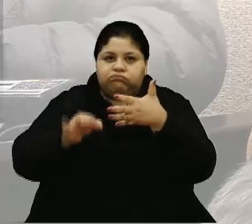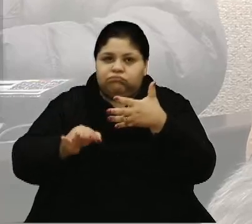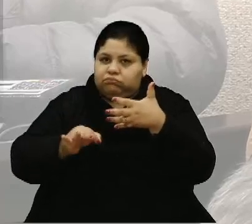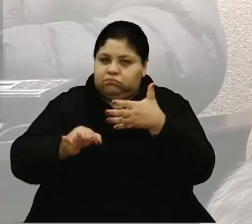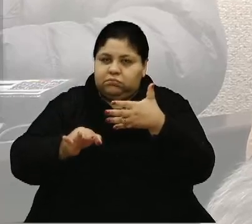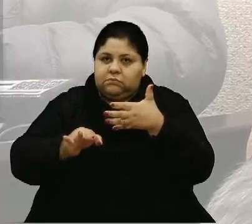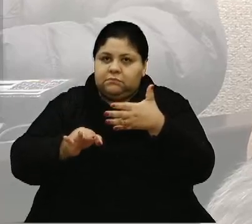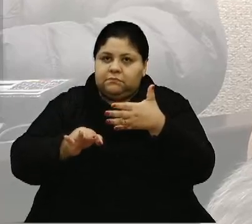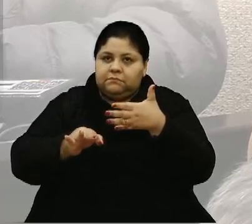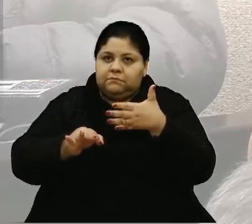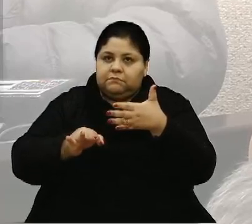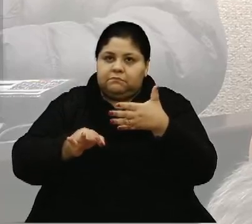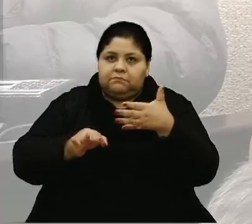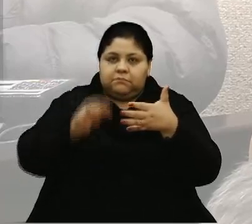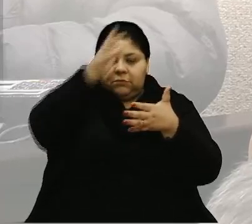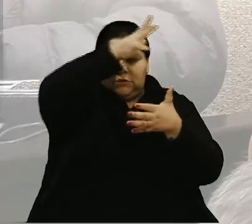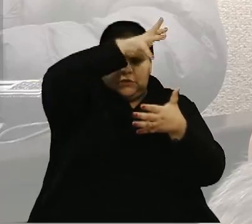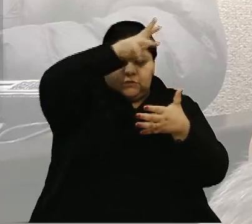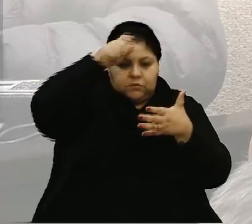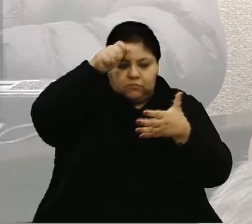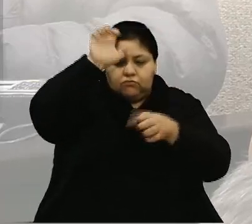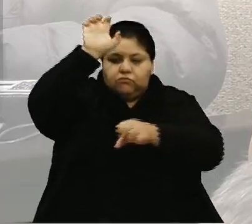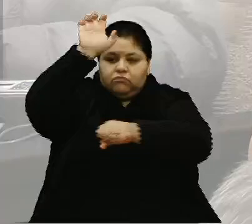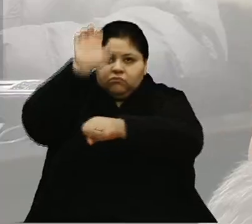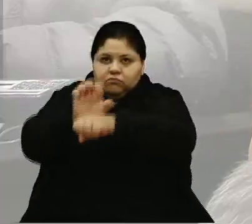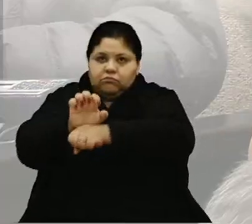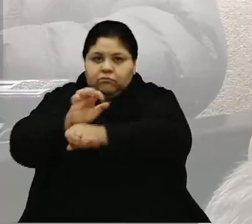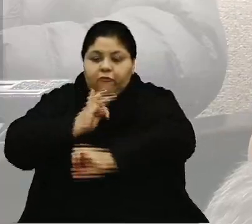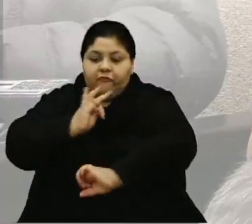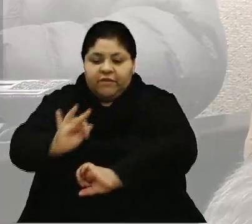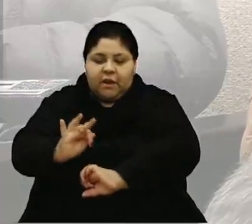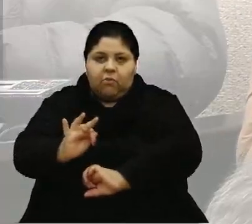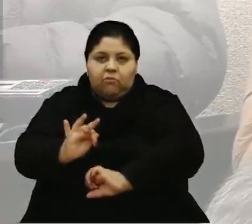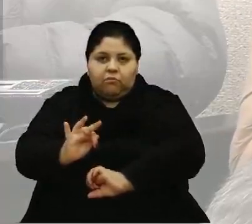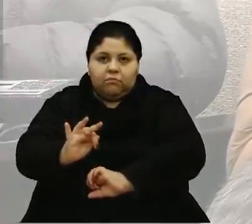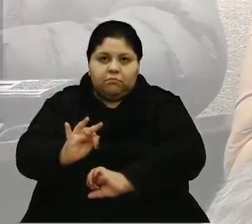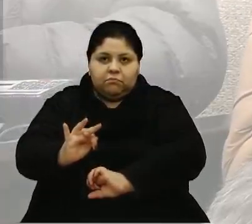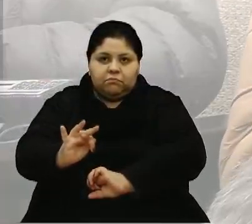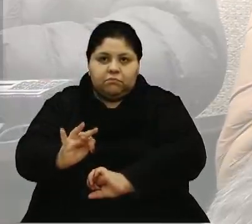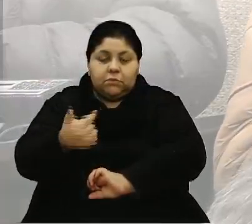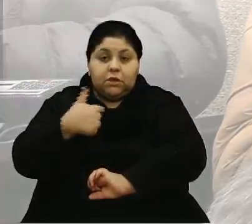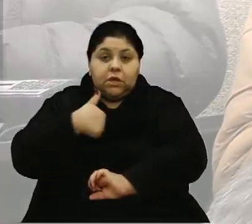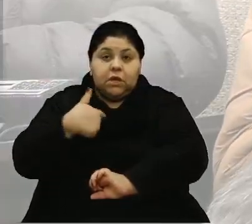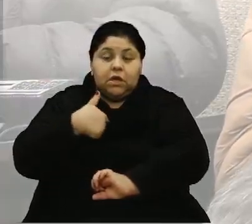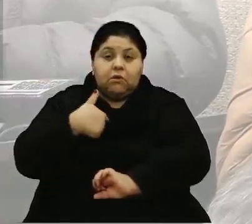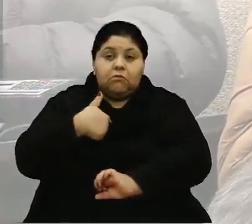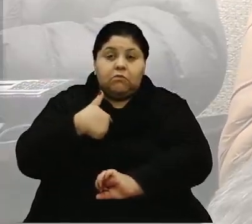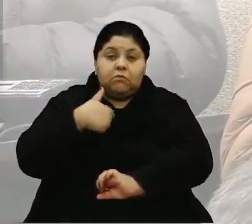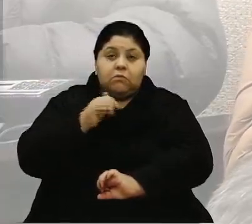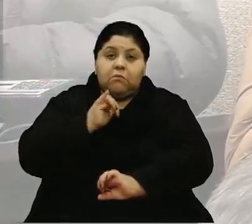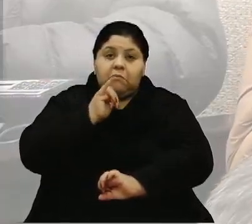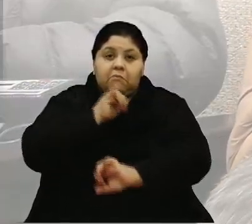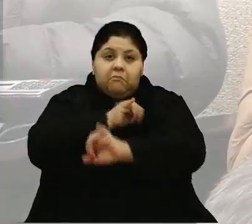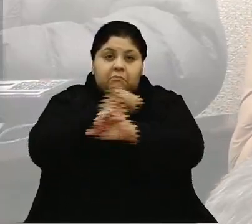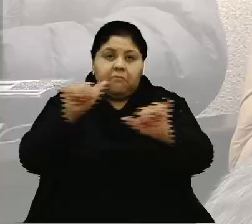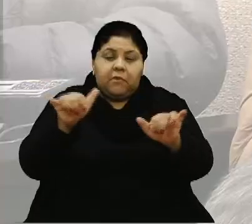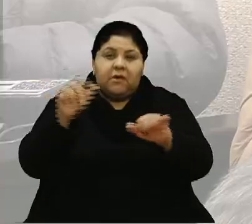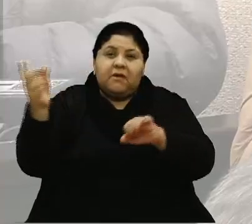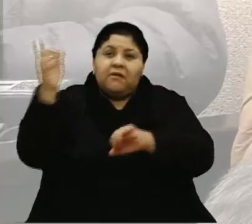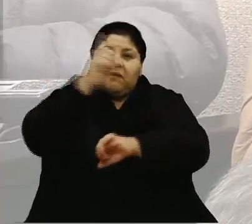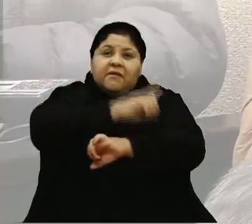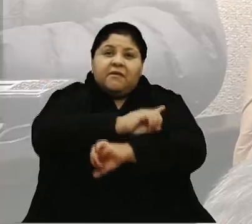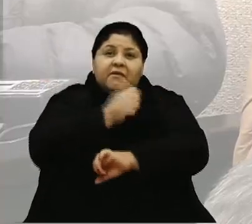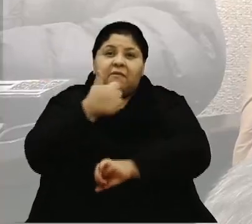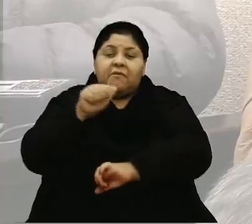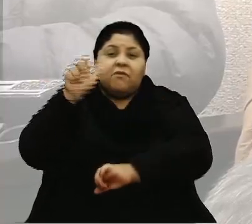esferas, seja municipal, estadual ou federal. Eu tenho uma matéria aqui, que é do dia 11